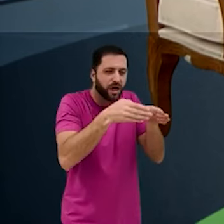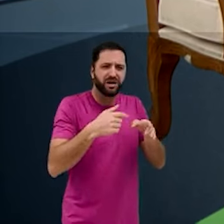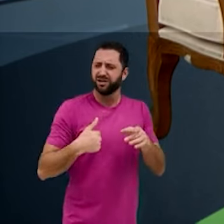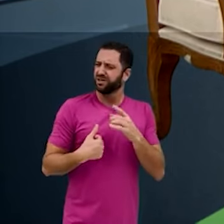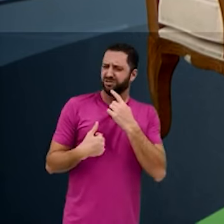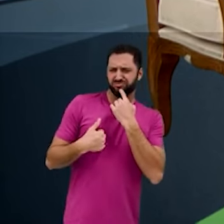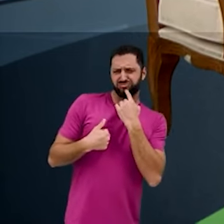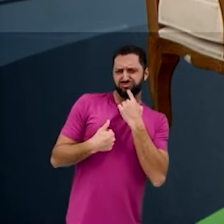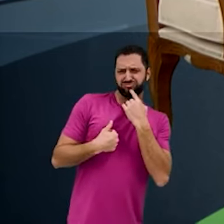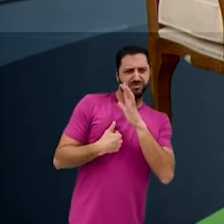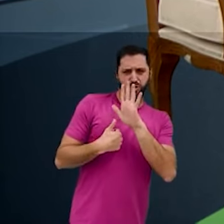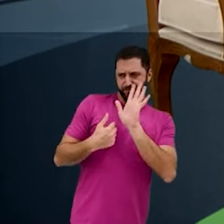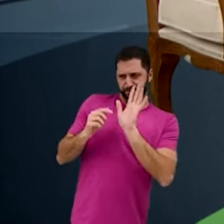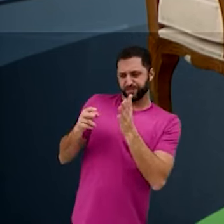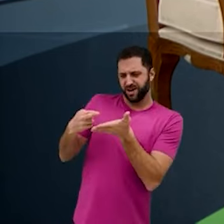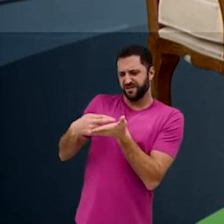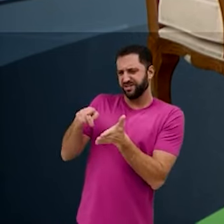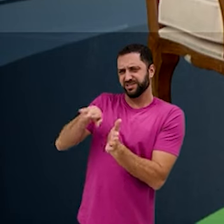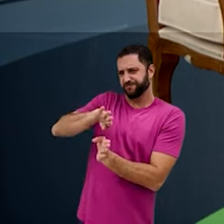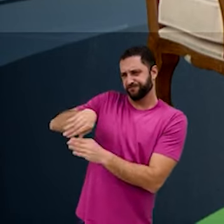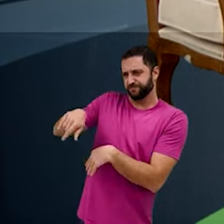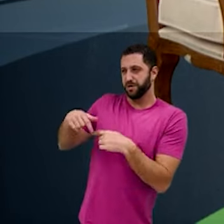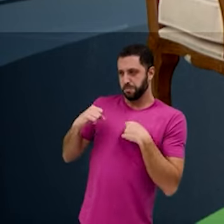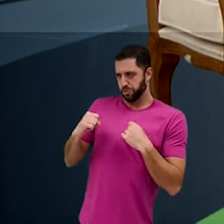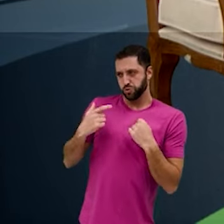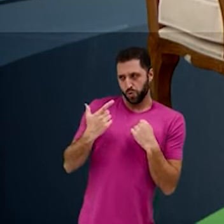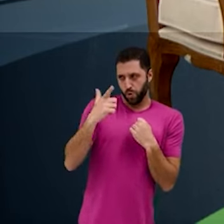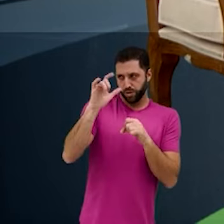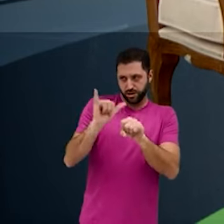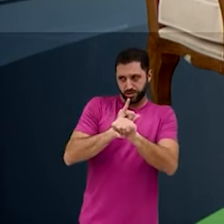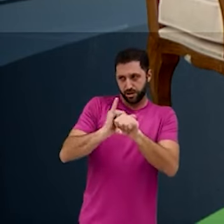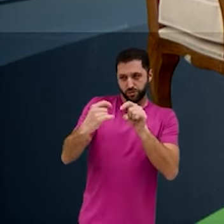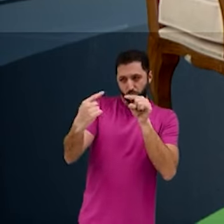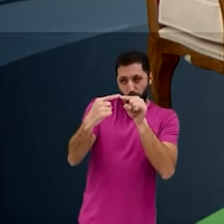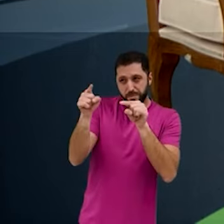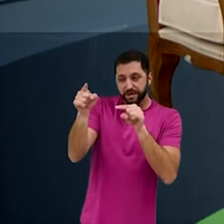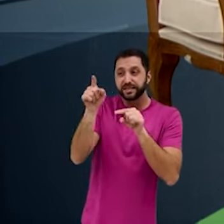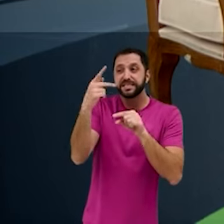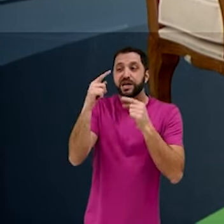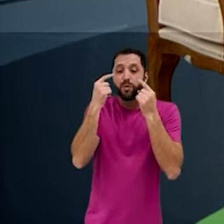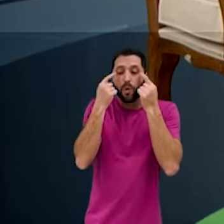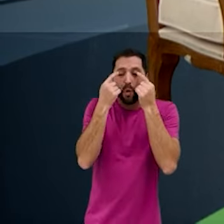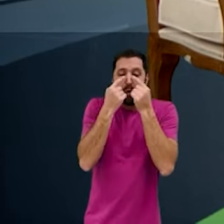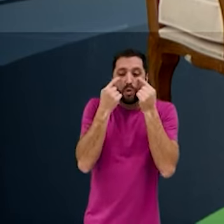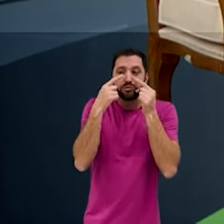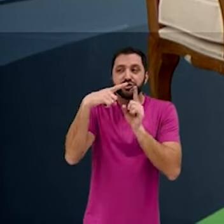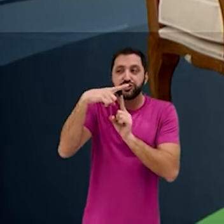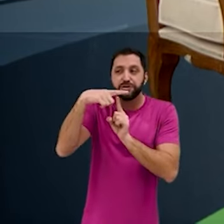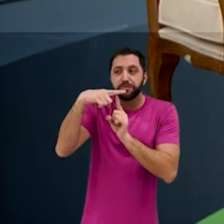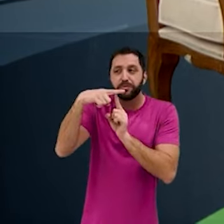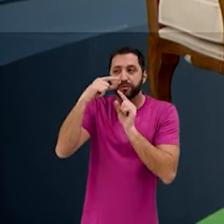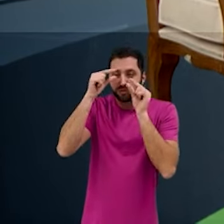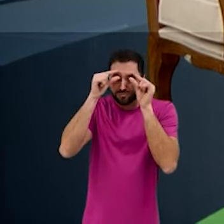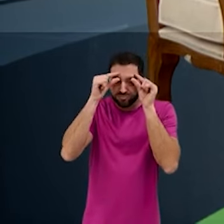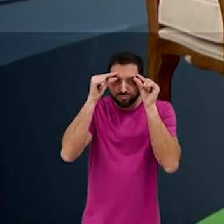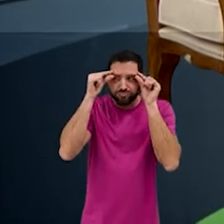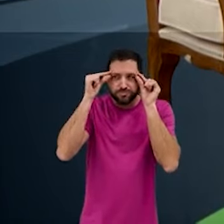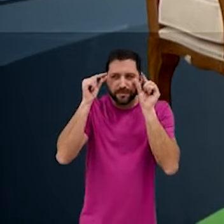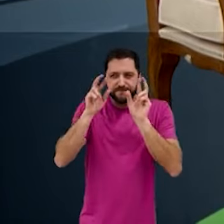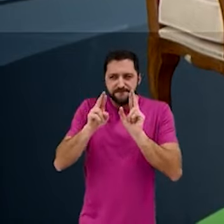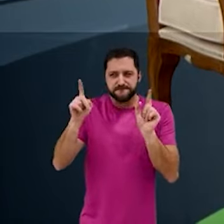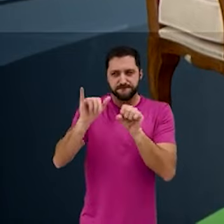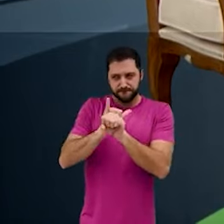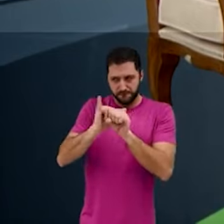queriam. E eu falei, posso te deixar bonita como você é? Fazer um projeto no seu olhar, pra você. Você vai ficar